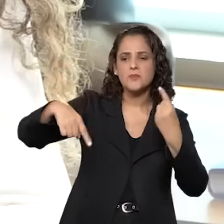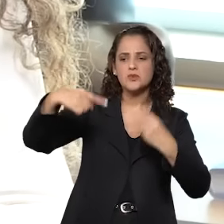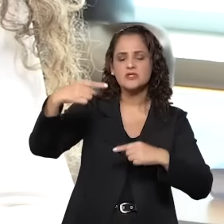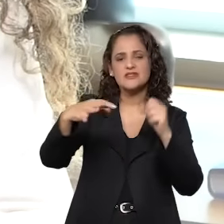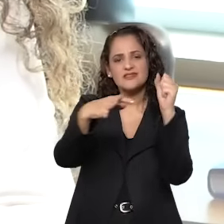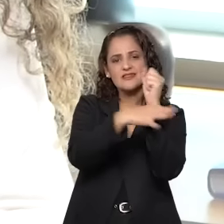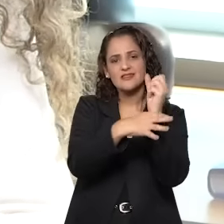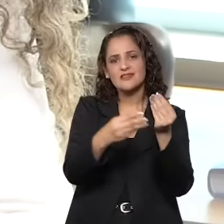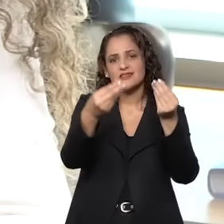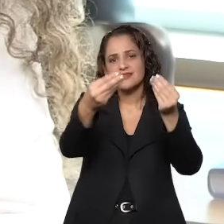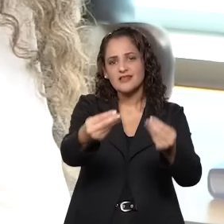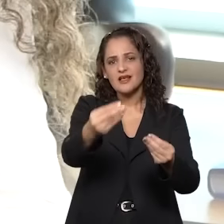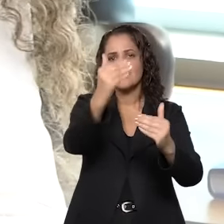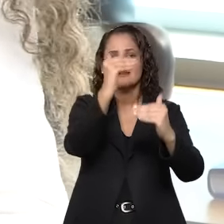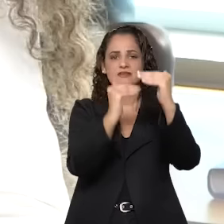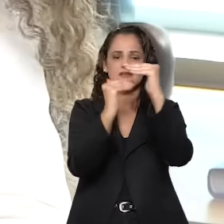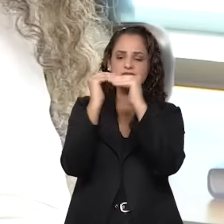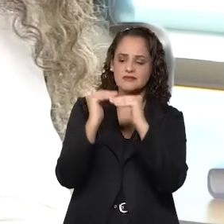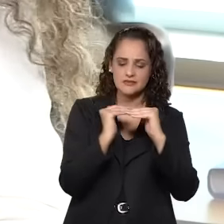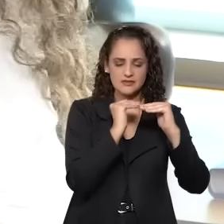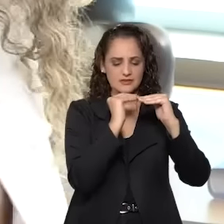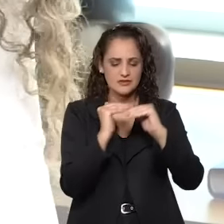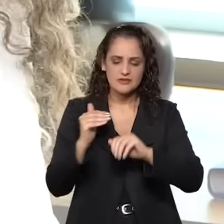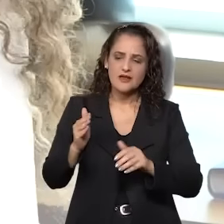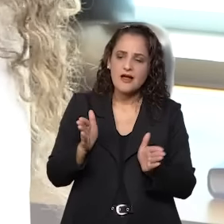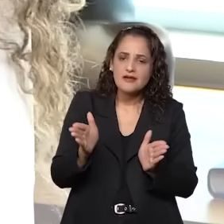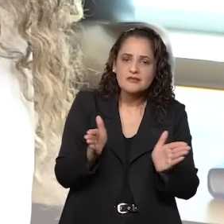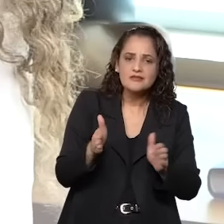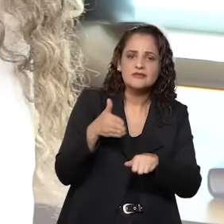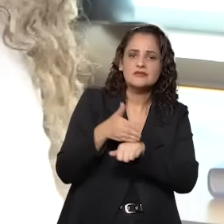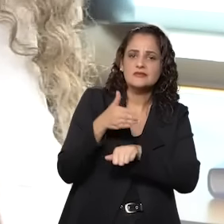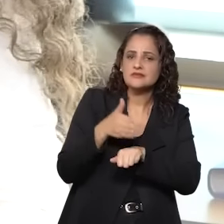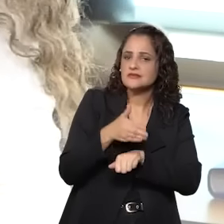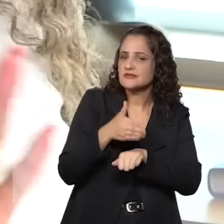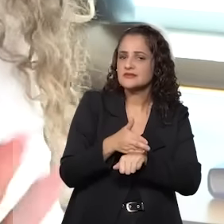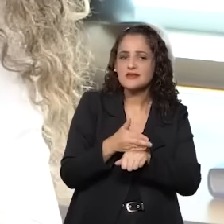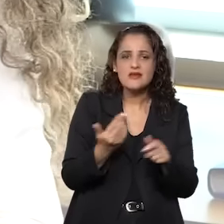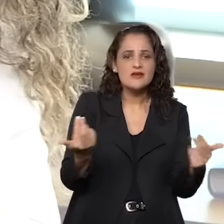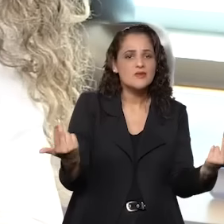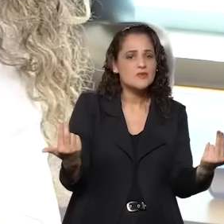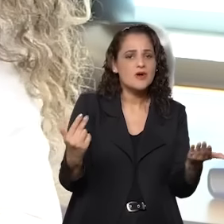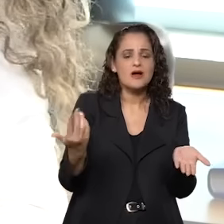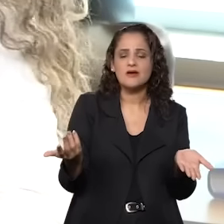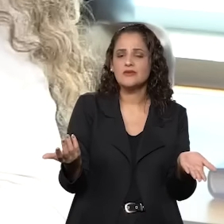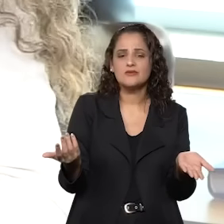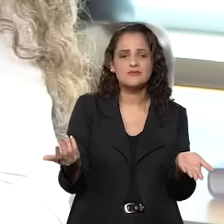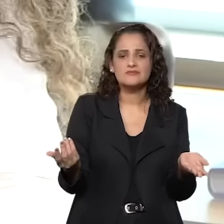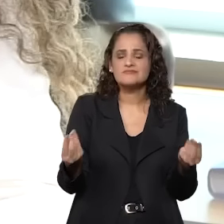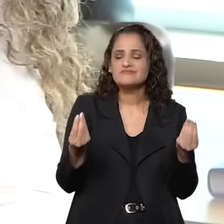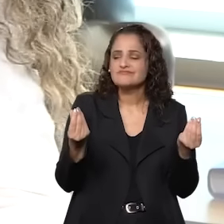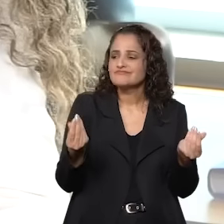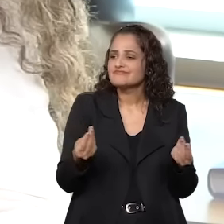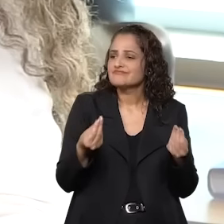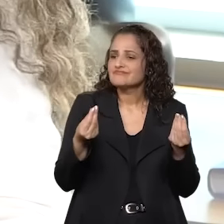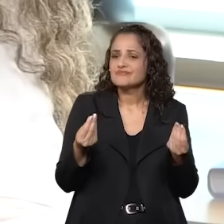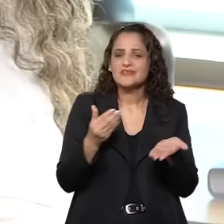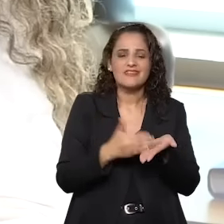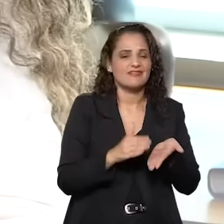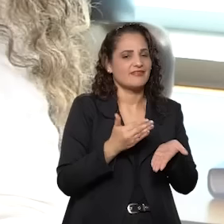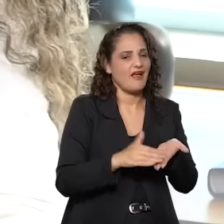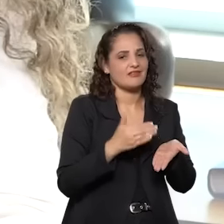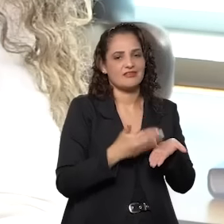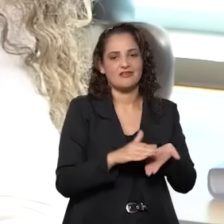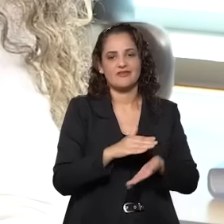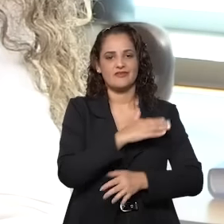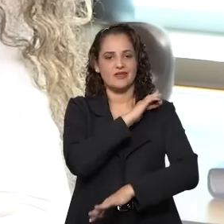seja garantir que as pessoas tenham os mesmos acessos e recursos para participarem do jogo junto com todo mundo isso não tem absolutamente nada a ver com o